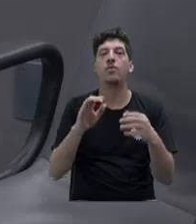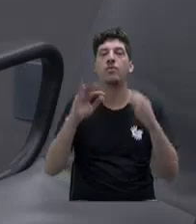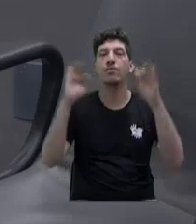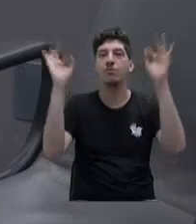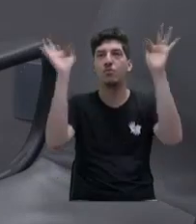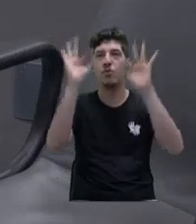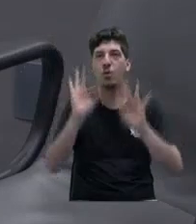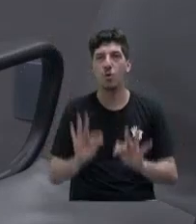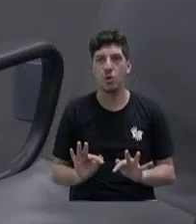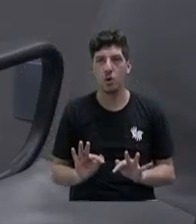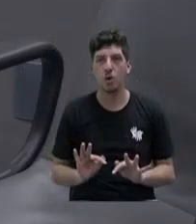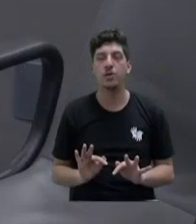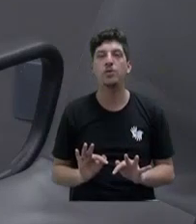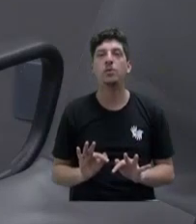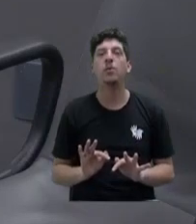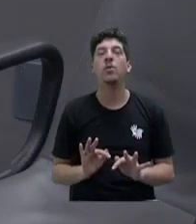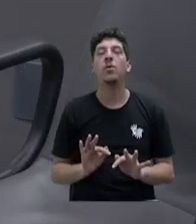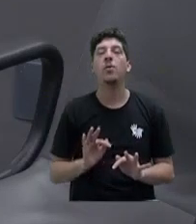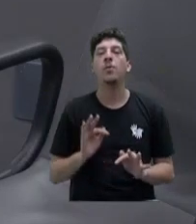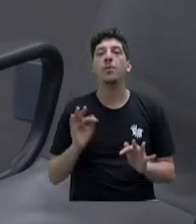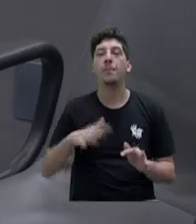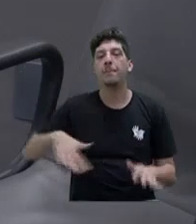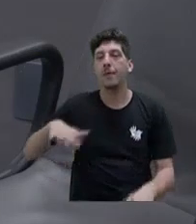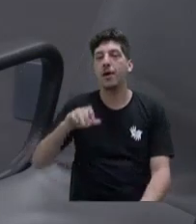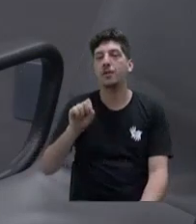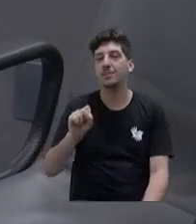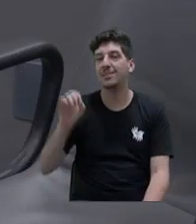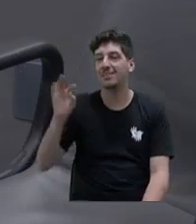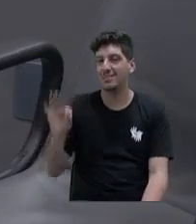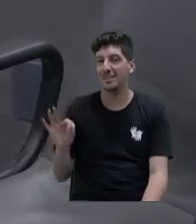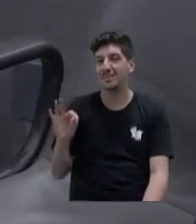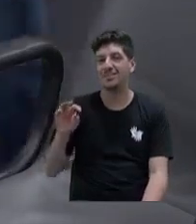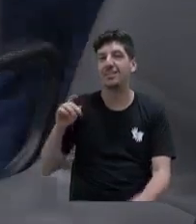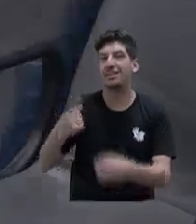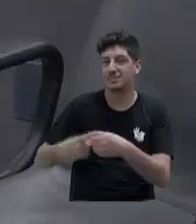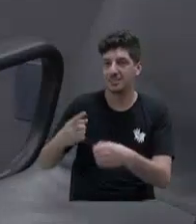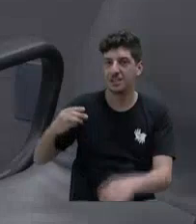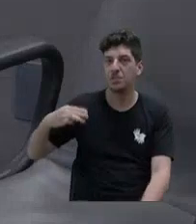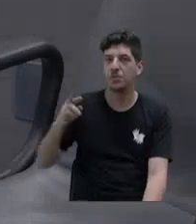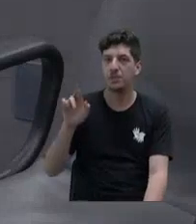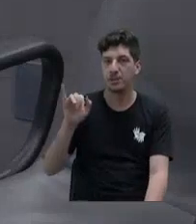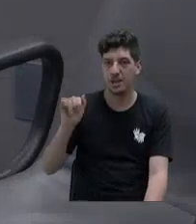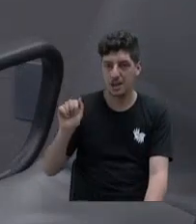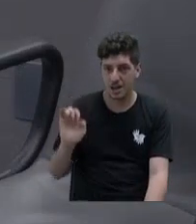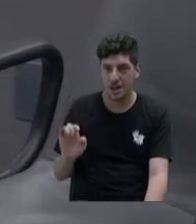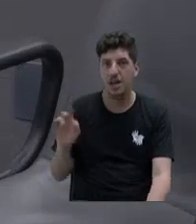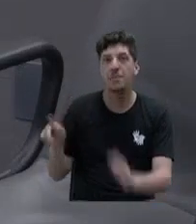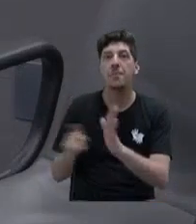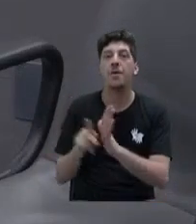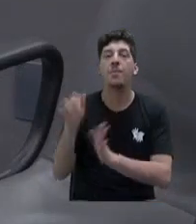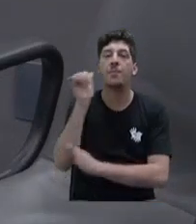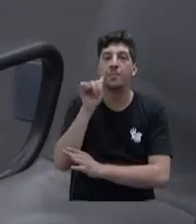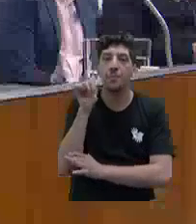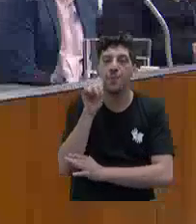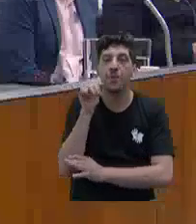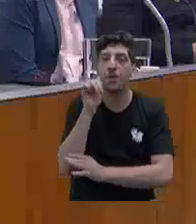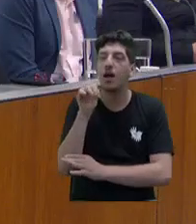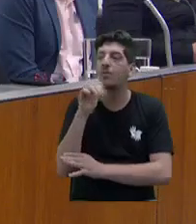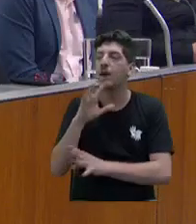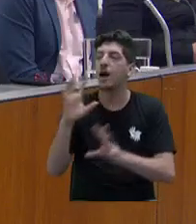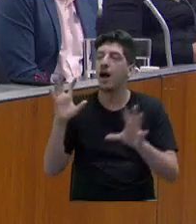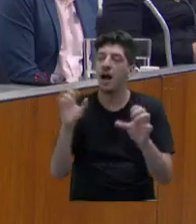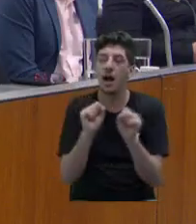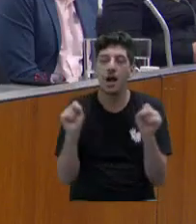do bairro Santa Terezinha, em Muriaé, liderado pela Shirley, que tem uma paixão muito grande pelo